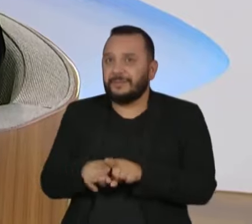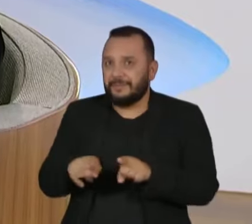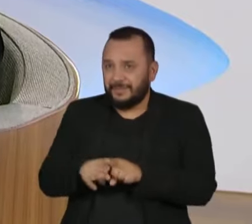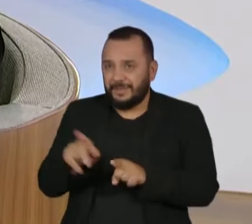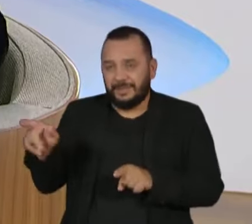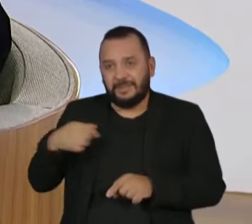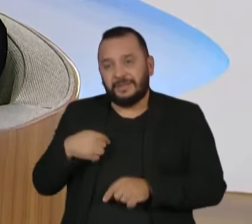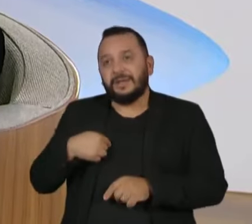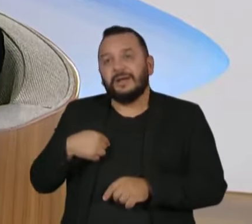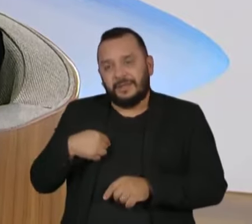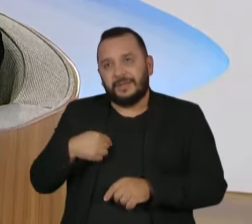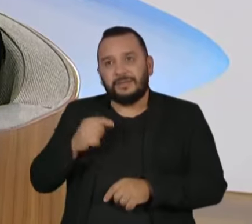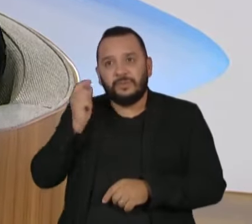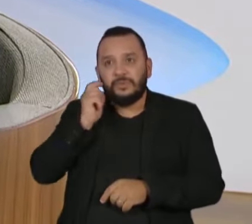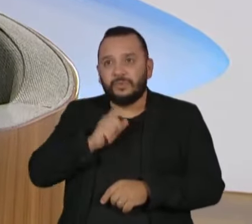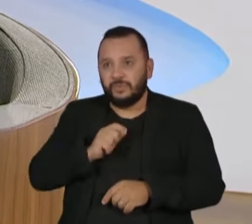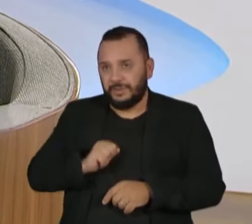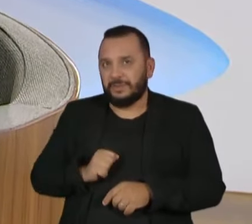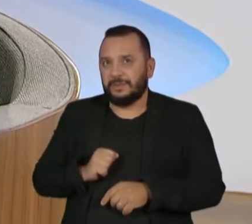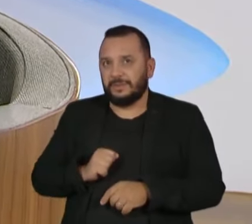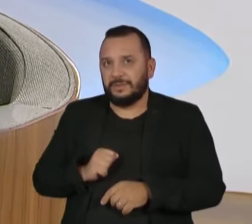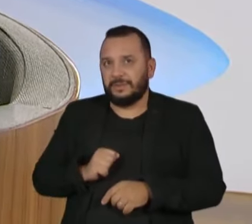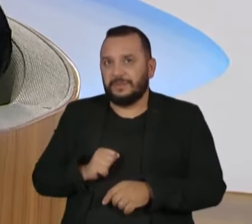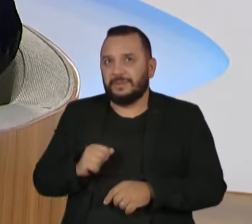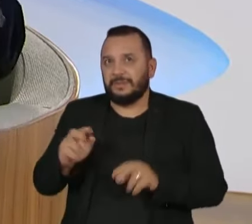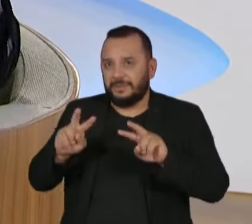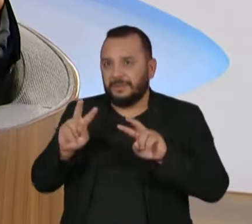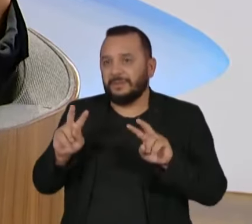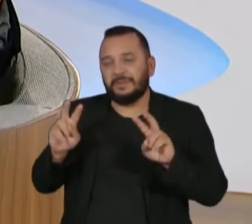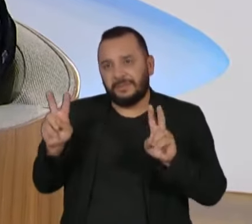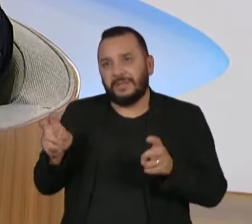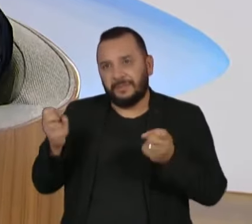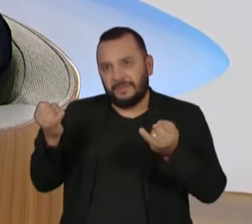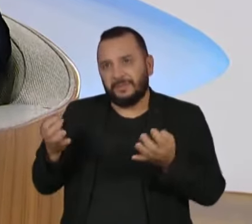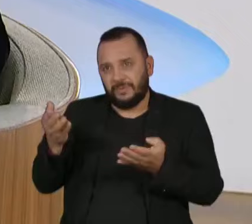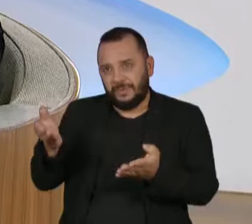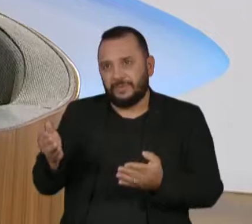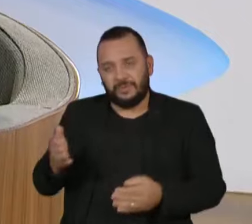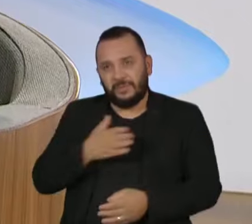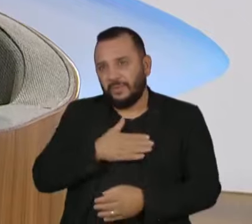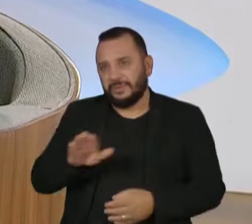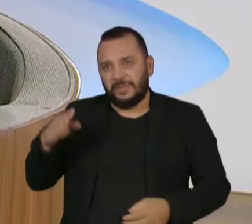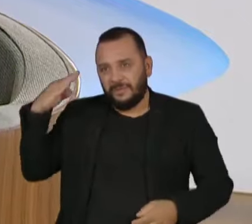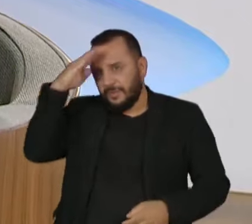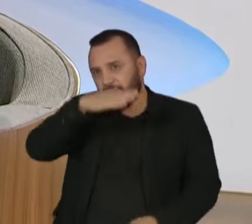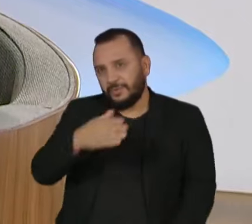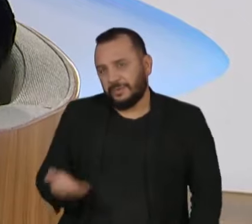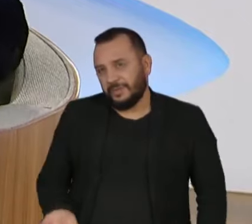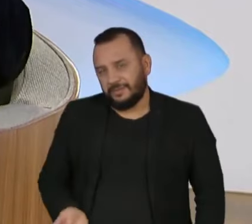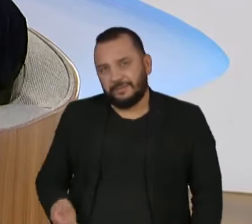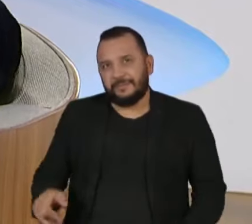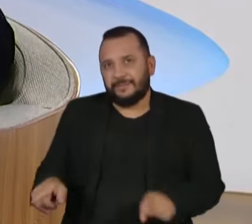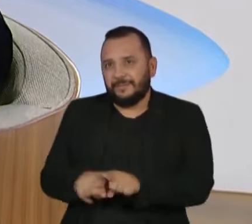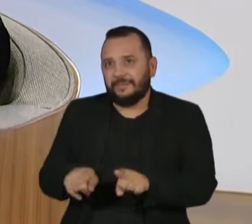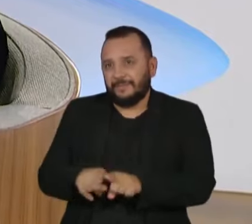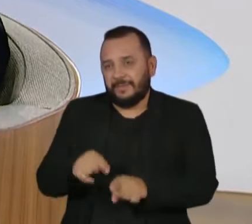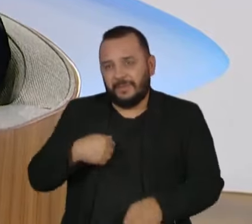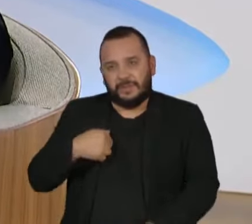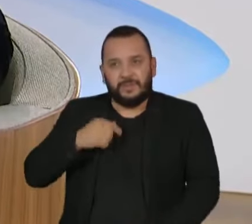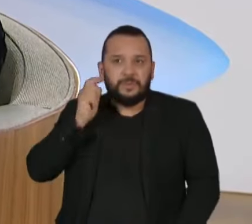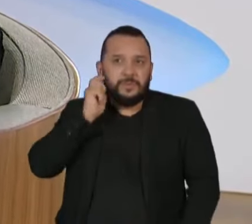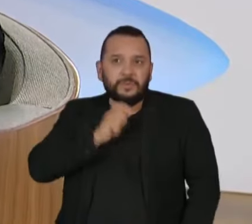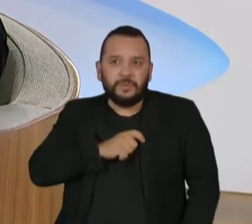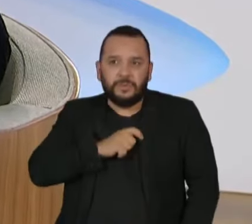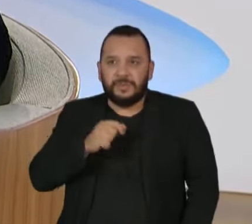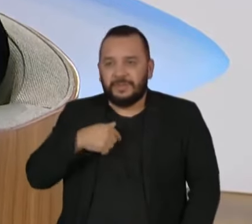Nunes Falavam sobre sobre isso que não gostavam bolsonarismo não é à toa que também o Nunes evitou trazer